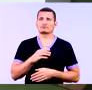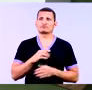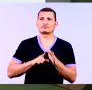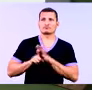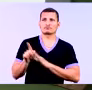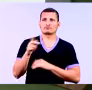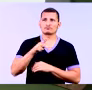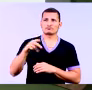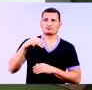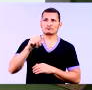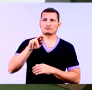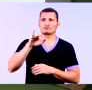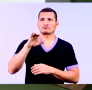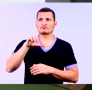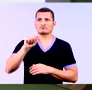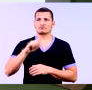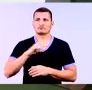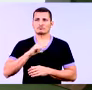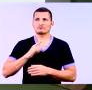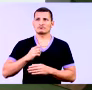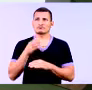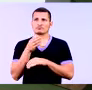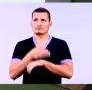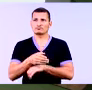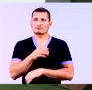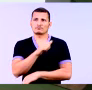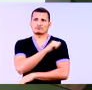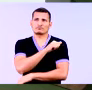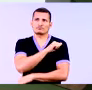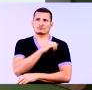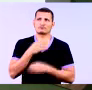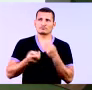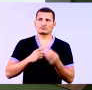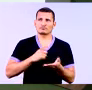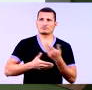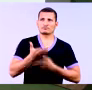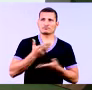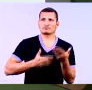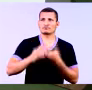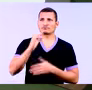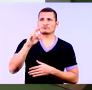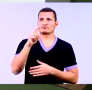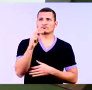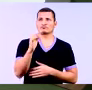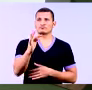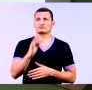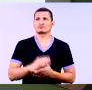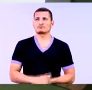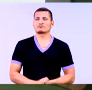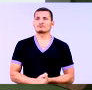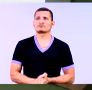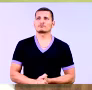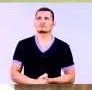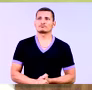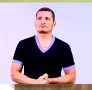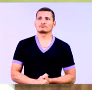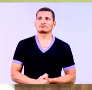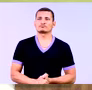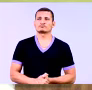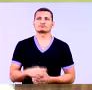Mariela. Professora, nós temos alguma participação dos alunos? Como é que está a interação até o momento? Professor, ainda não